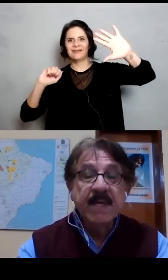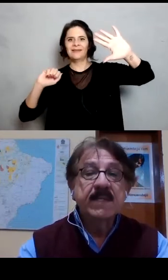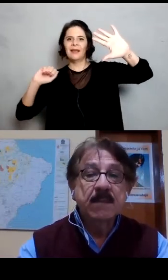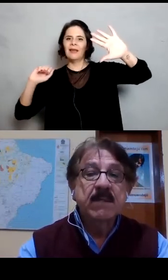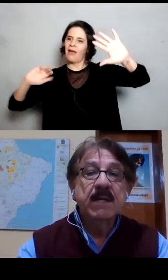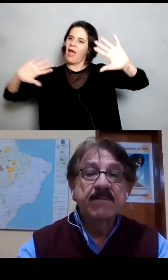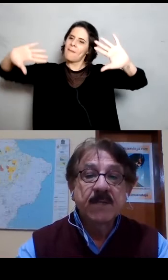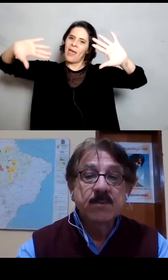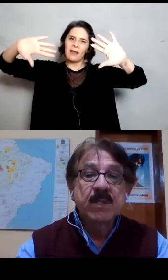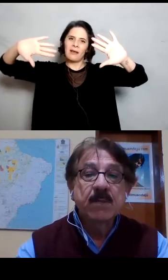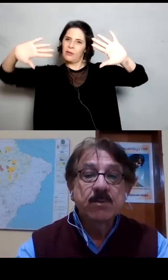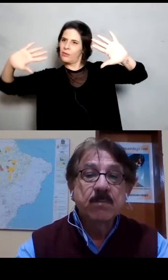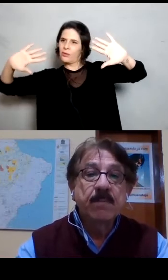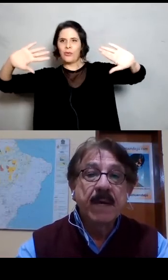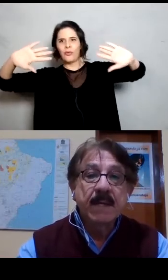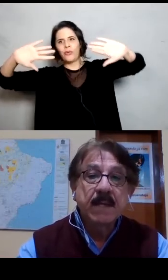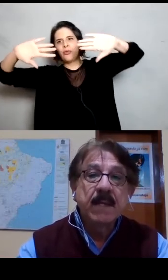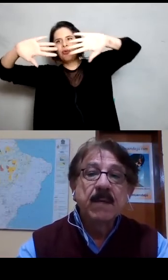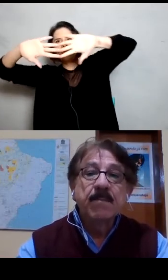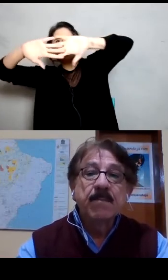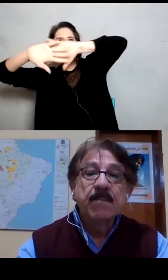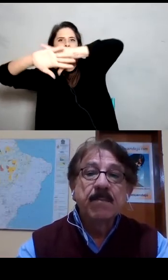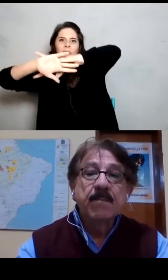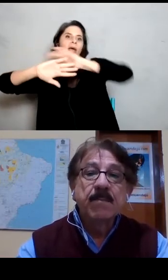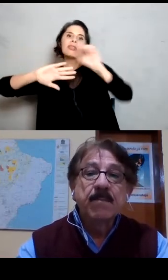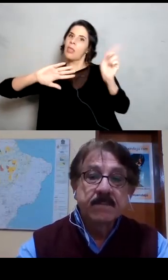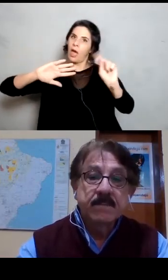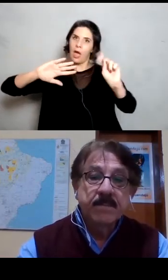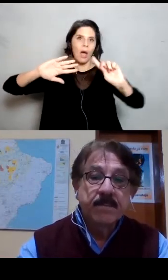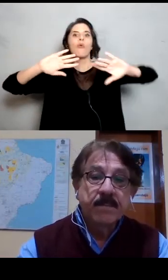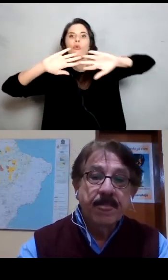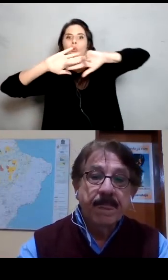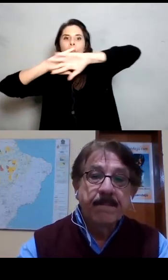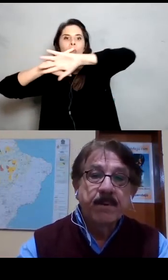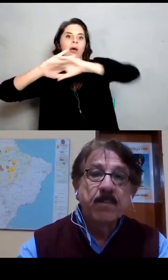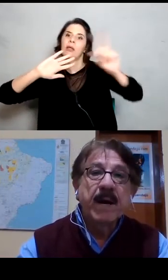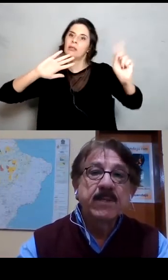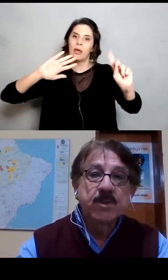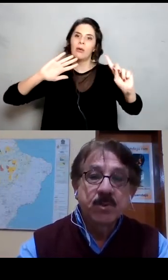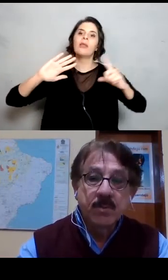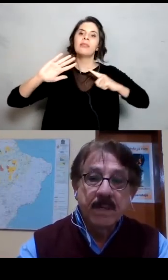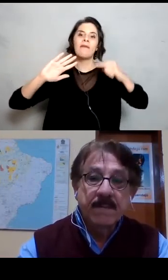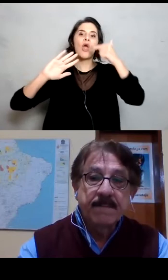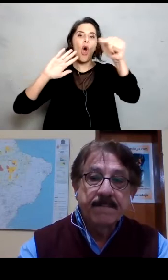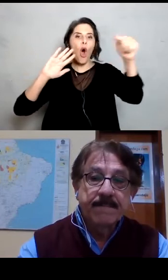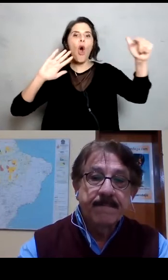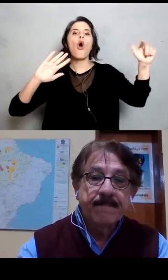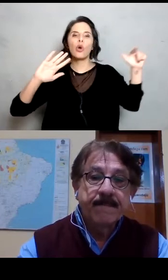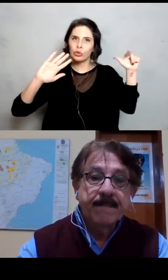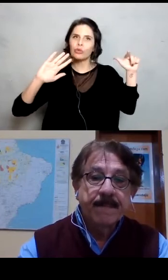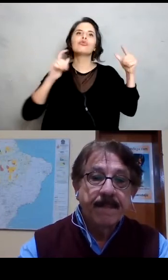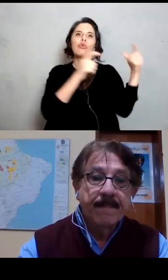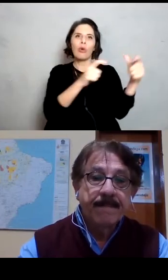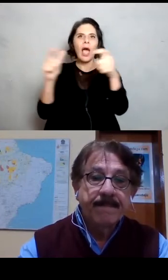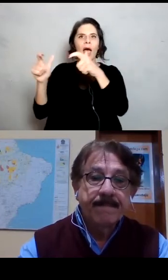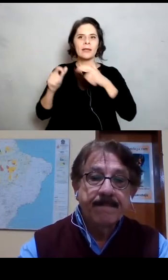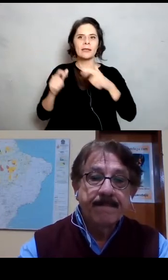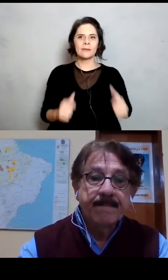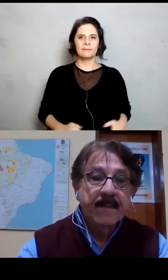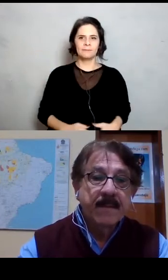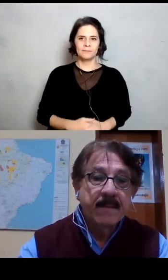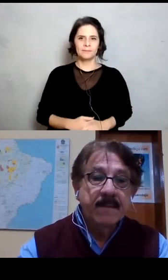uma migração através do Estreito de Bering, mas por mais de uma.